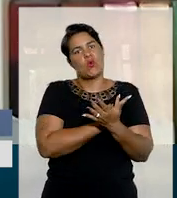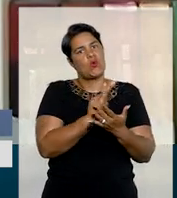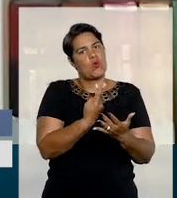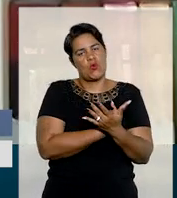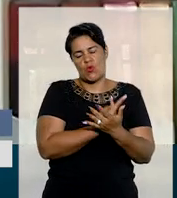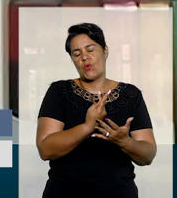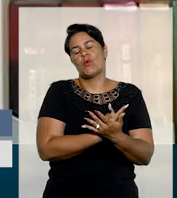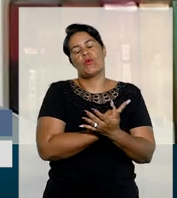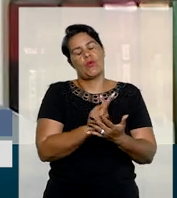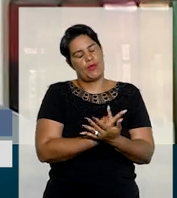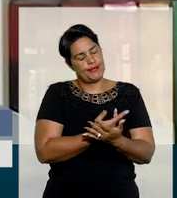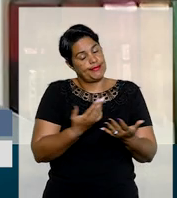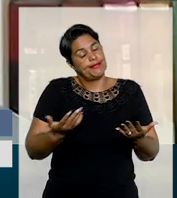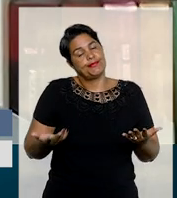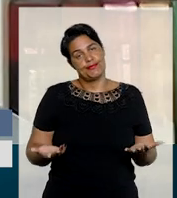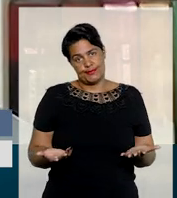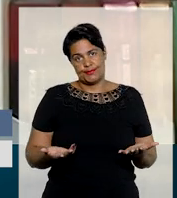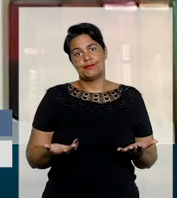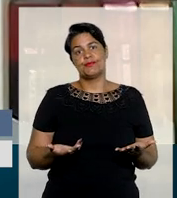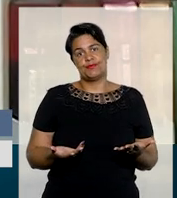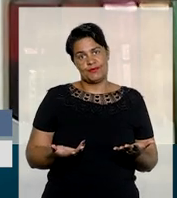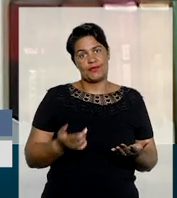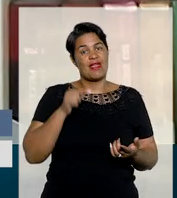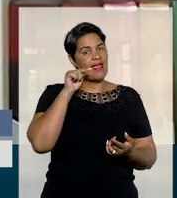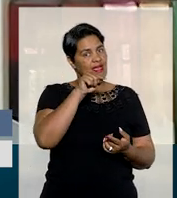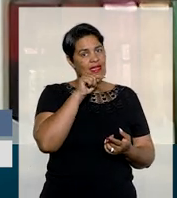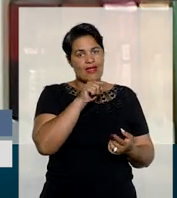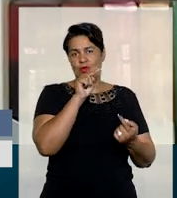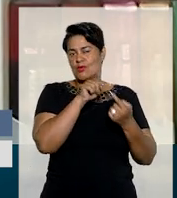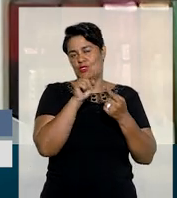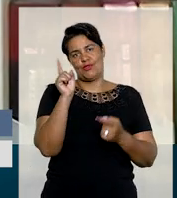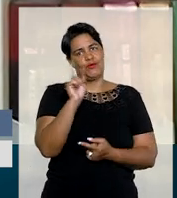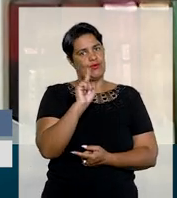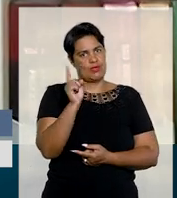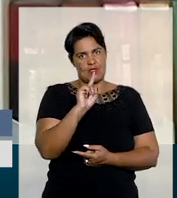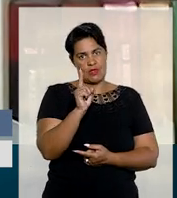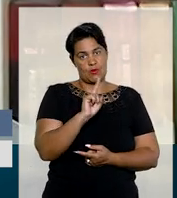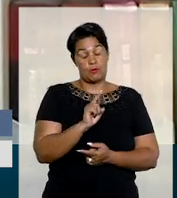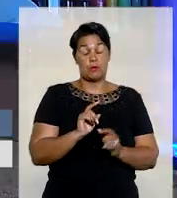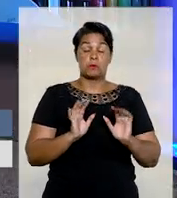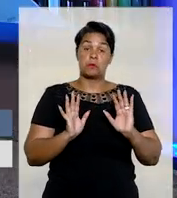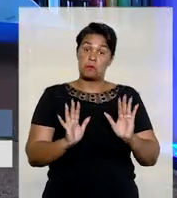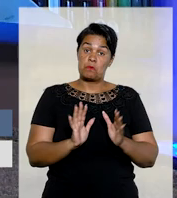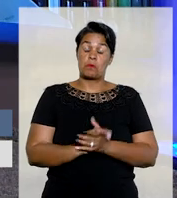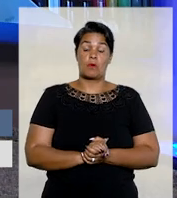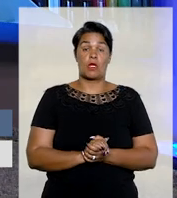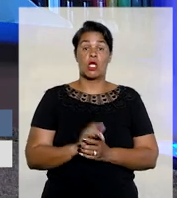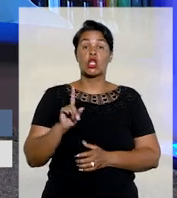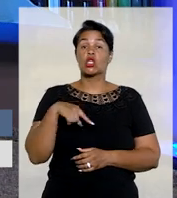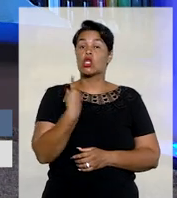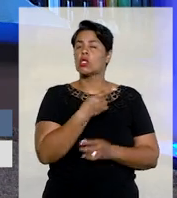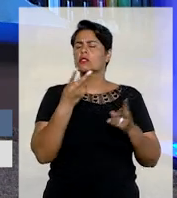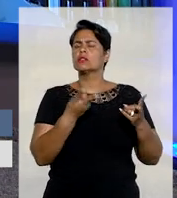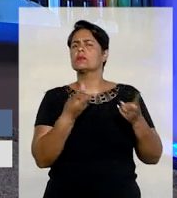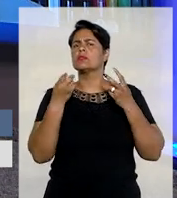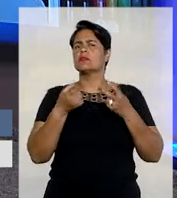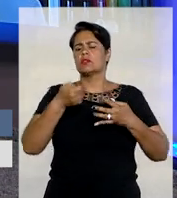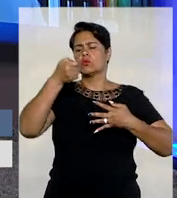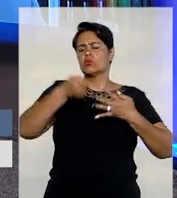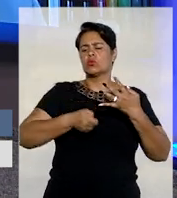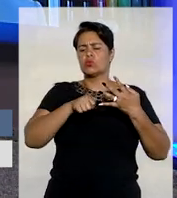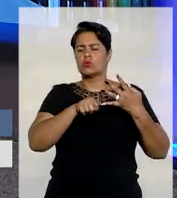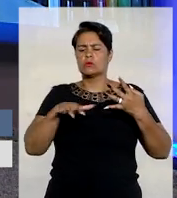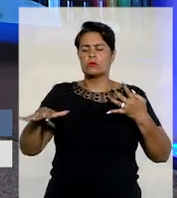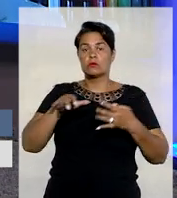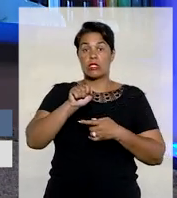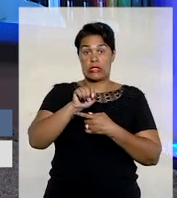declaração estão usando muito mal esse instituto processual. Ele não se presta para isso. O que se verifica na